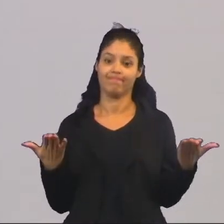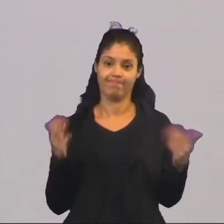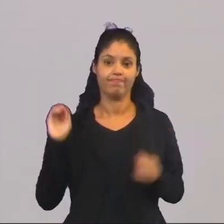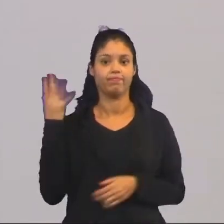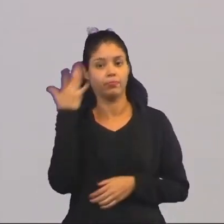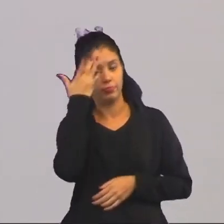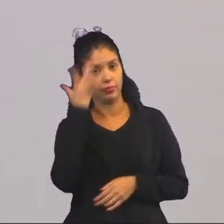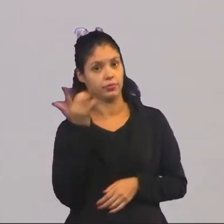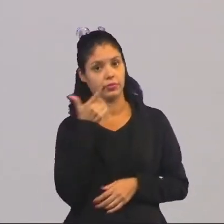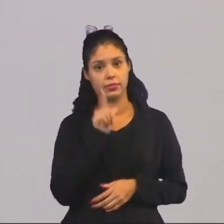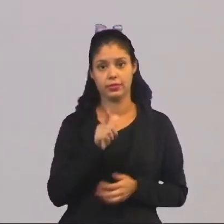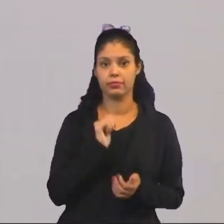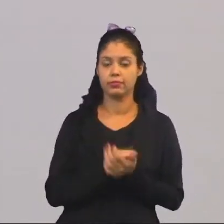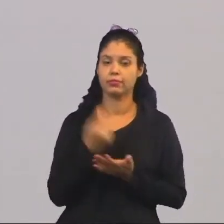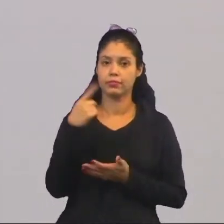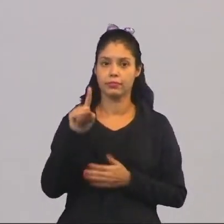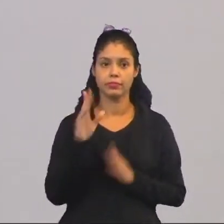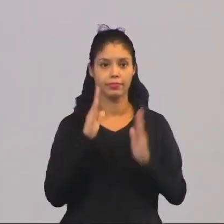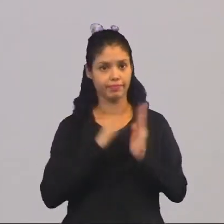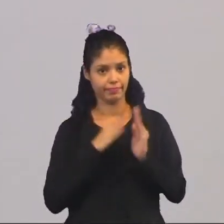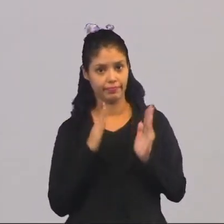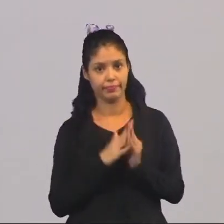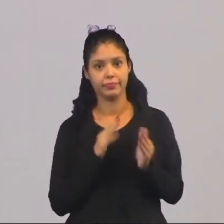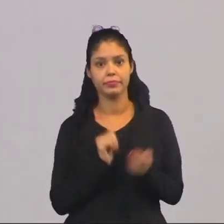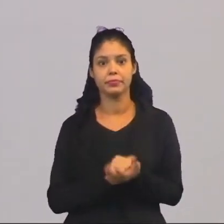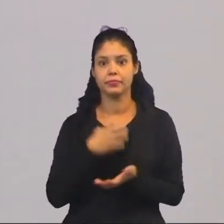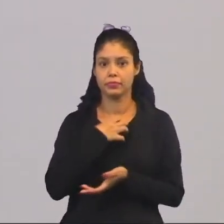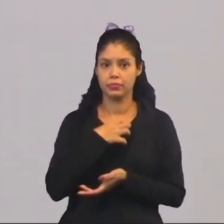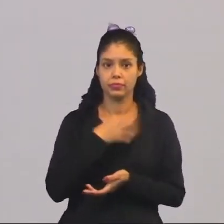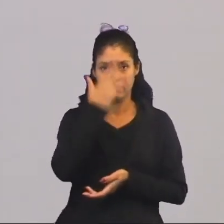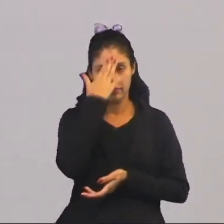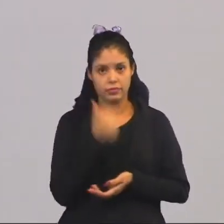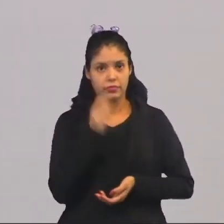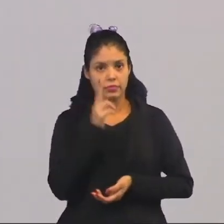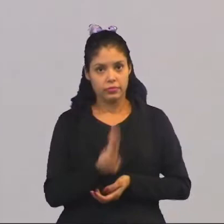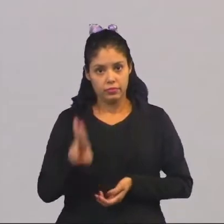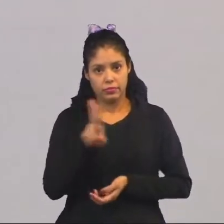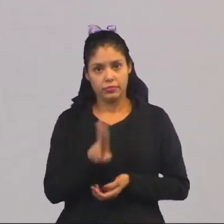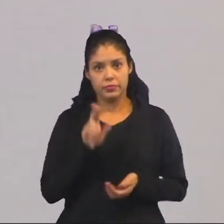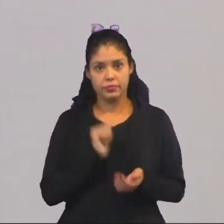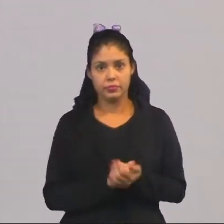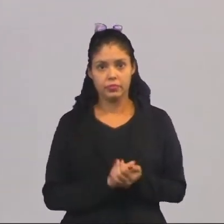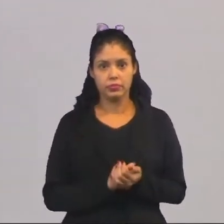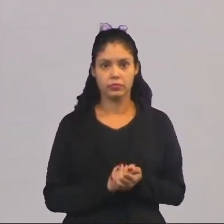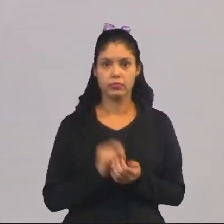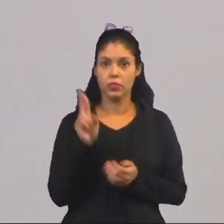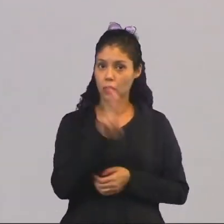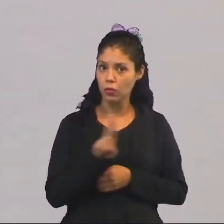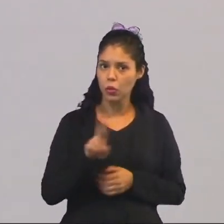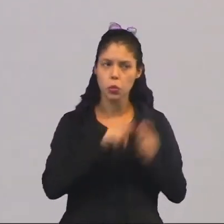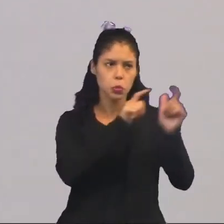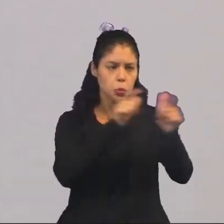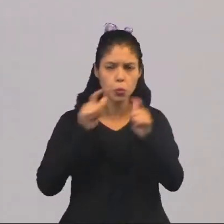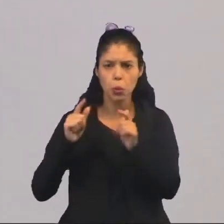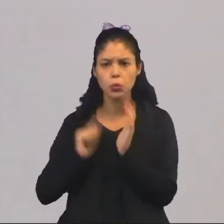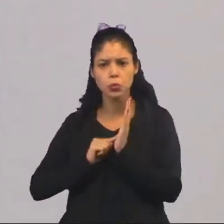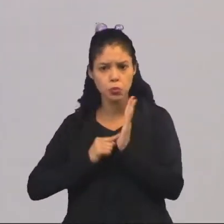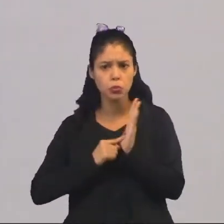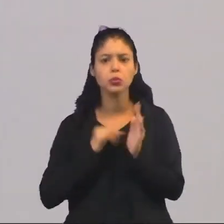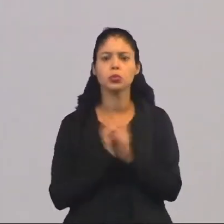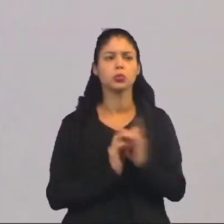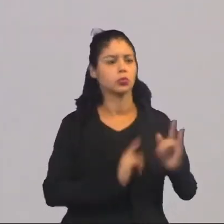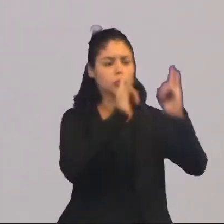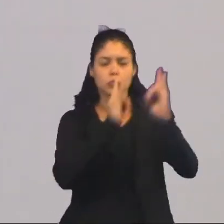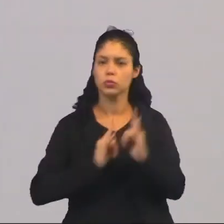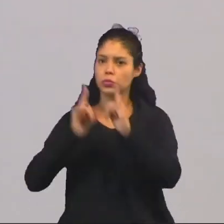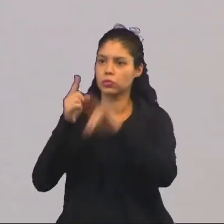Porque não vai conseguir usar aqueles sentidos que a gente sempre usou, às vezes até usando referenciais de um prédio, de